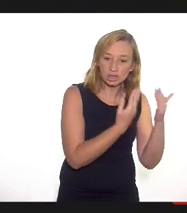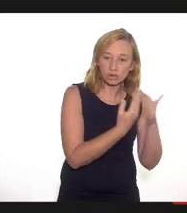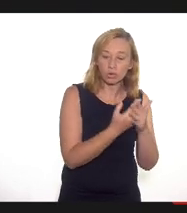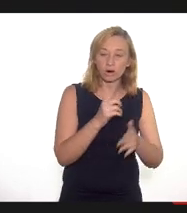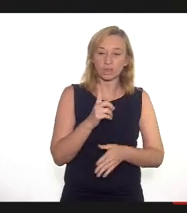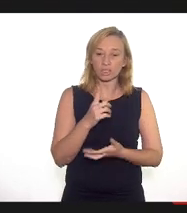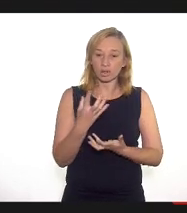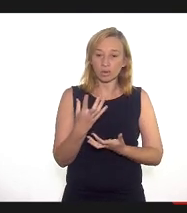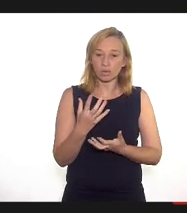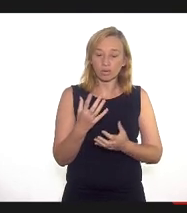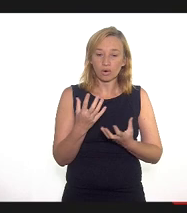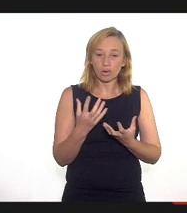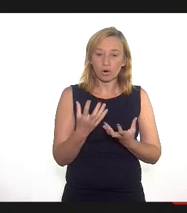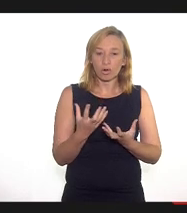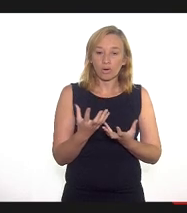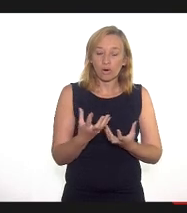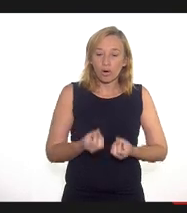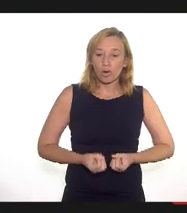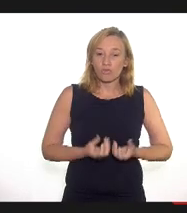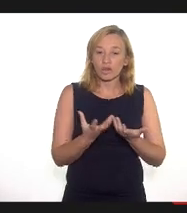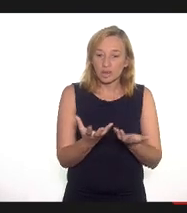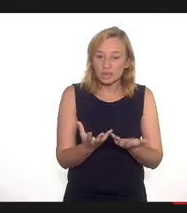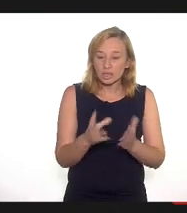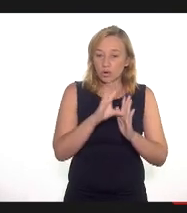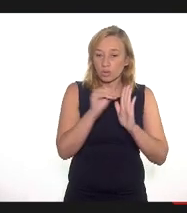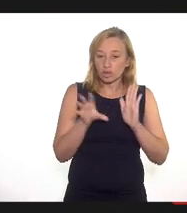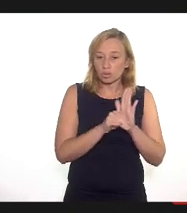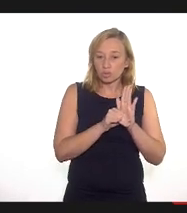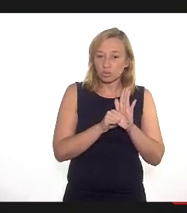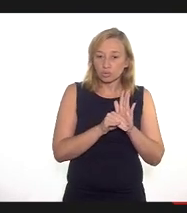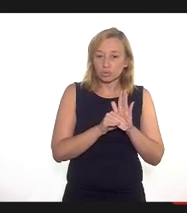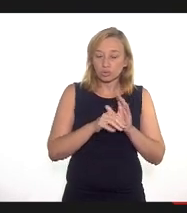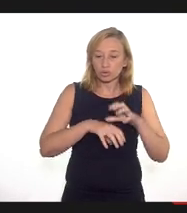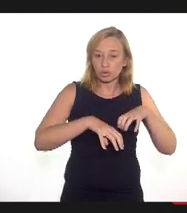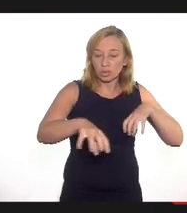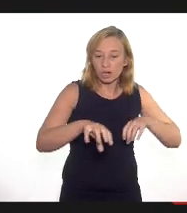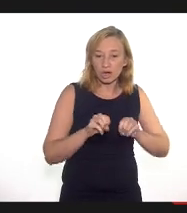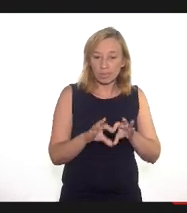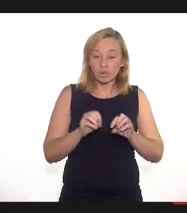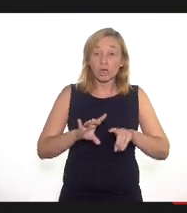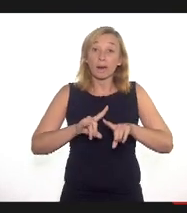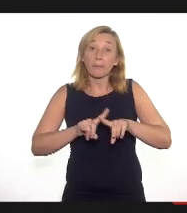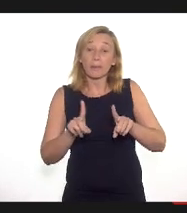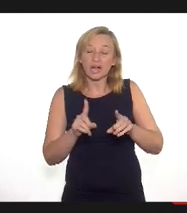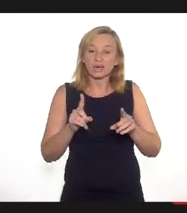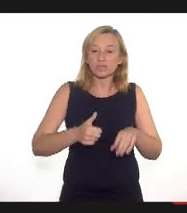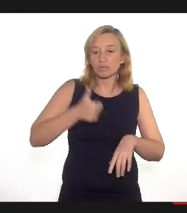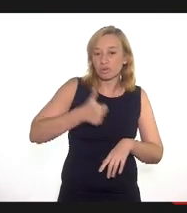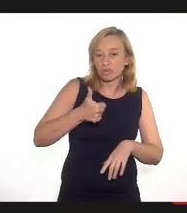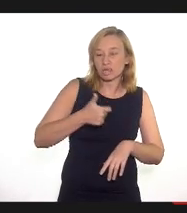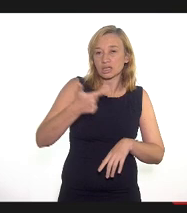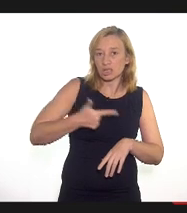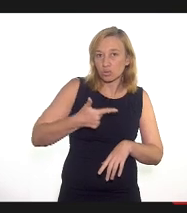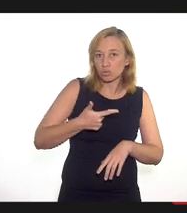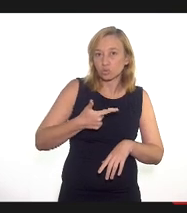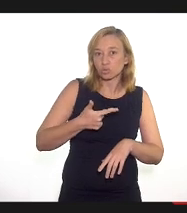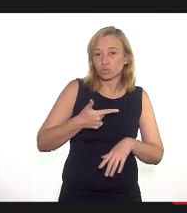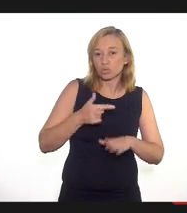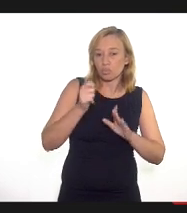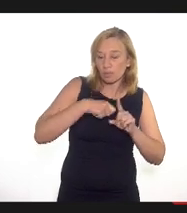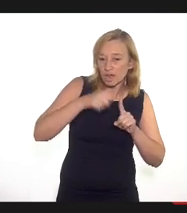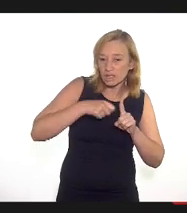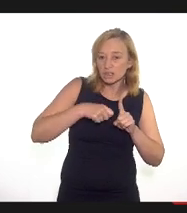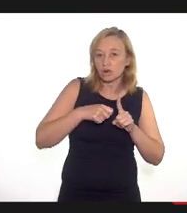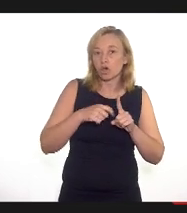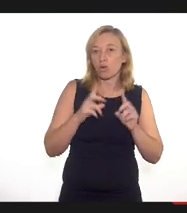não oferecer conteúdos remotos. Mas ao longo do primeiro, segundo mês, até por uma